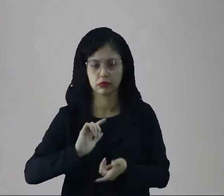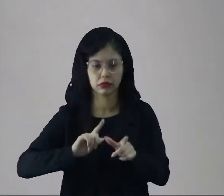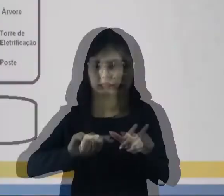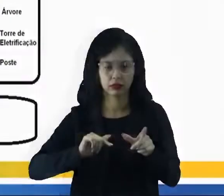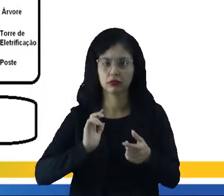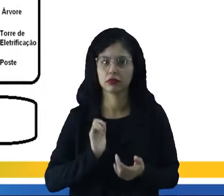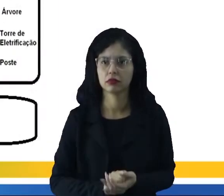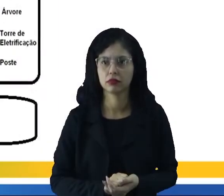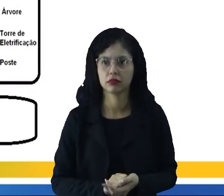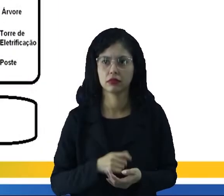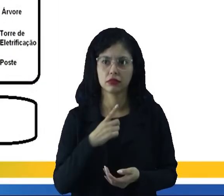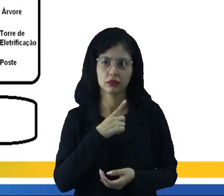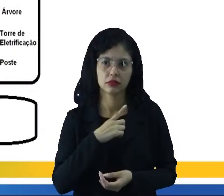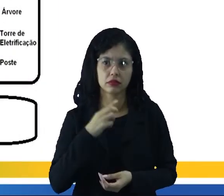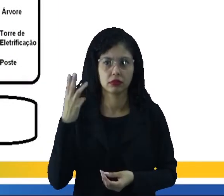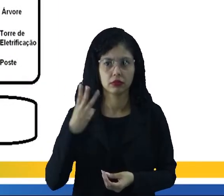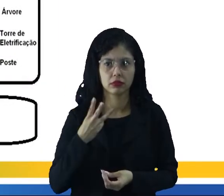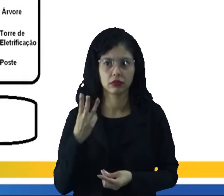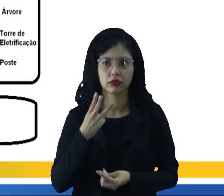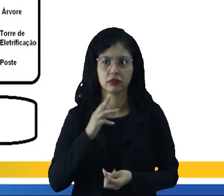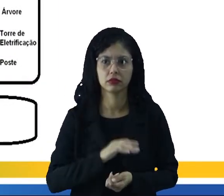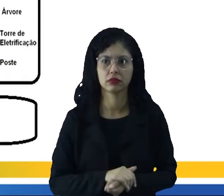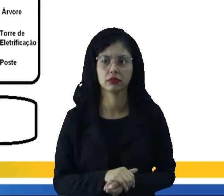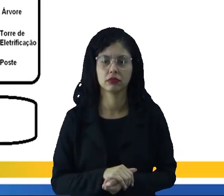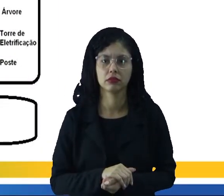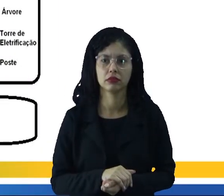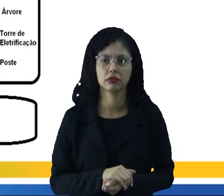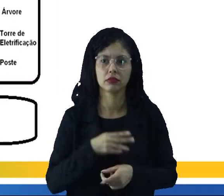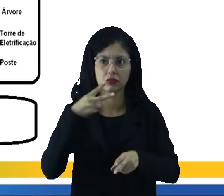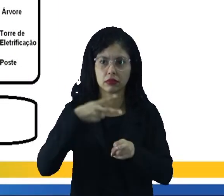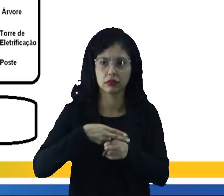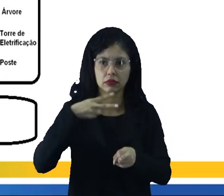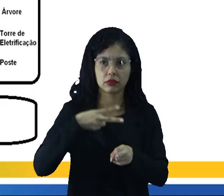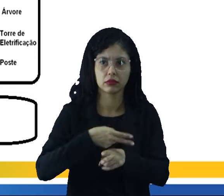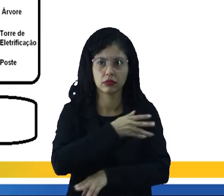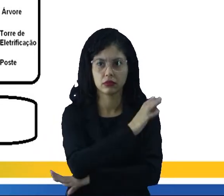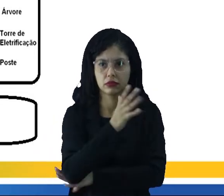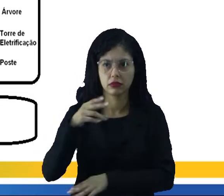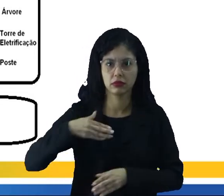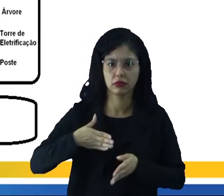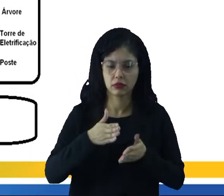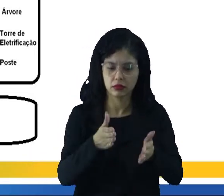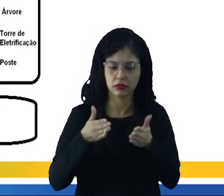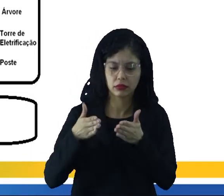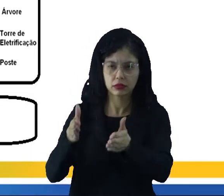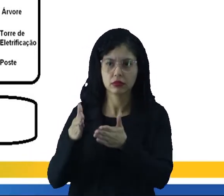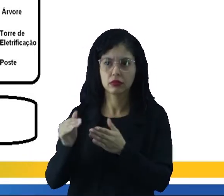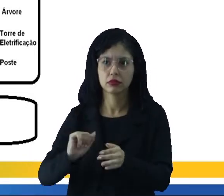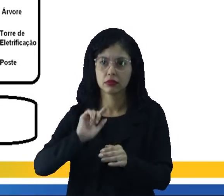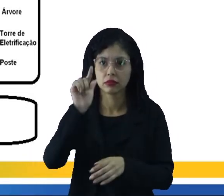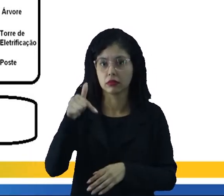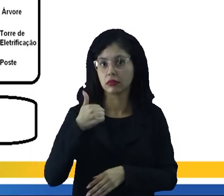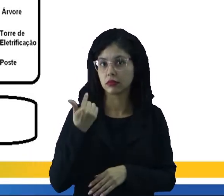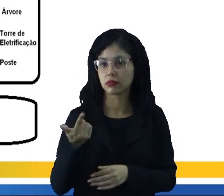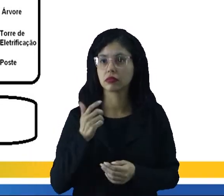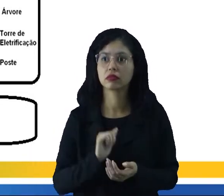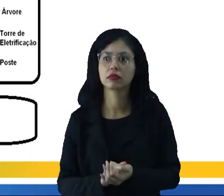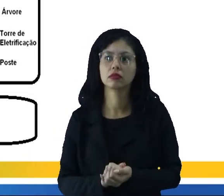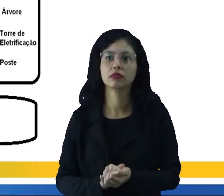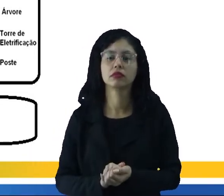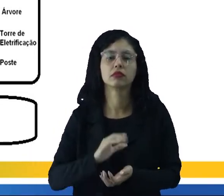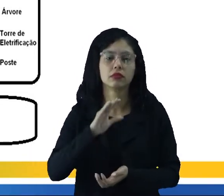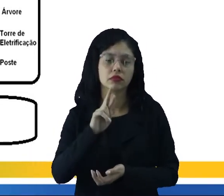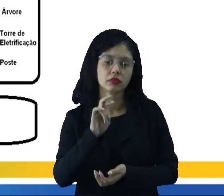legenda. Então, nós temos no terceiro quadro aí corte de mata, caminho e muitos outros, o caso